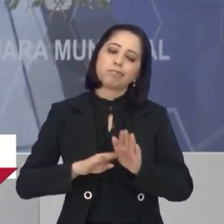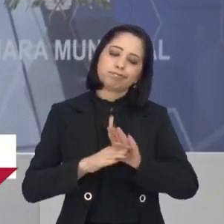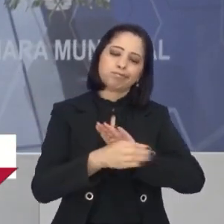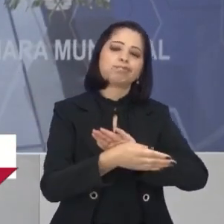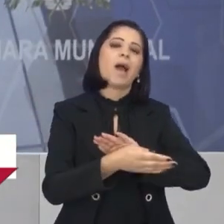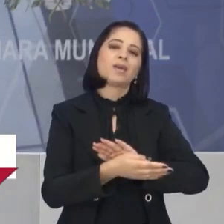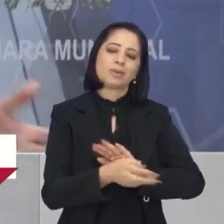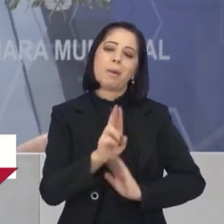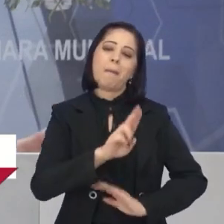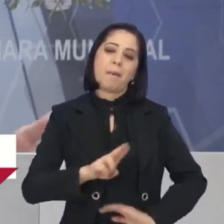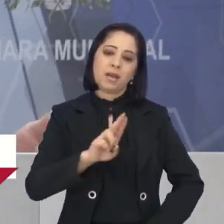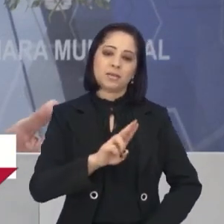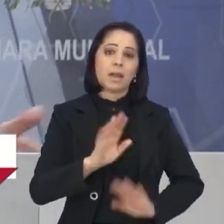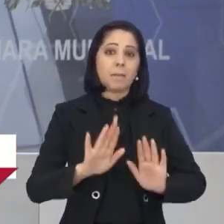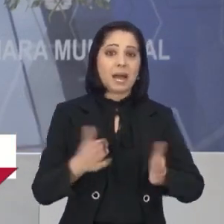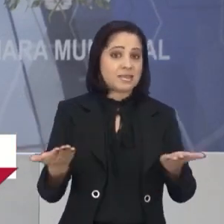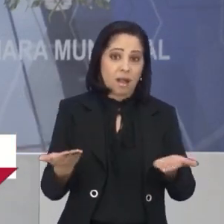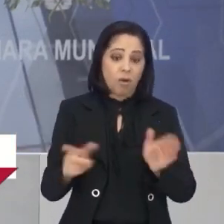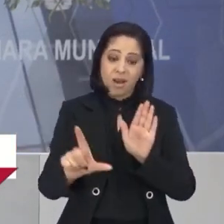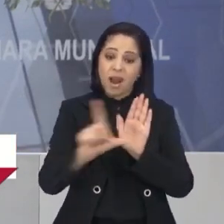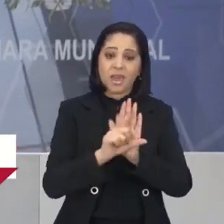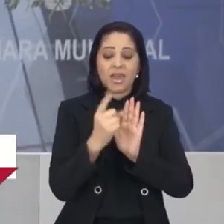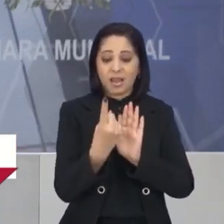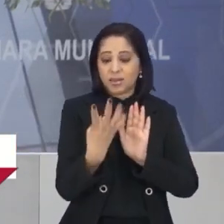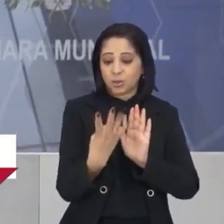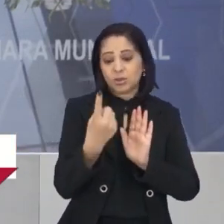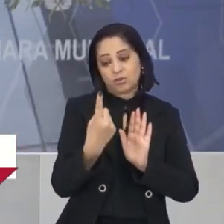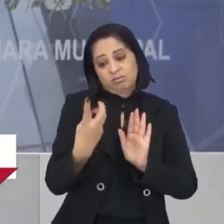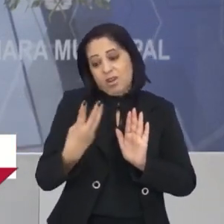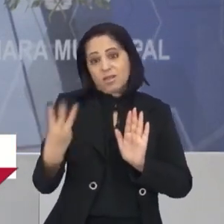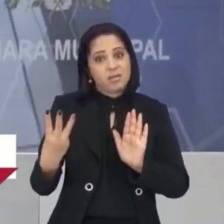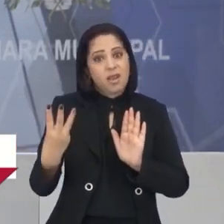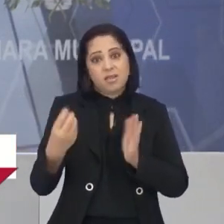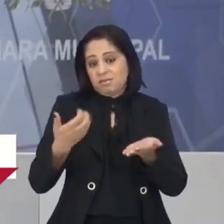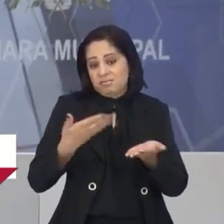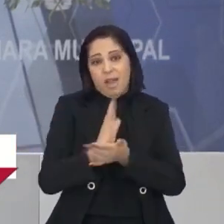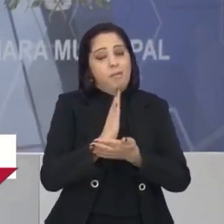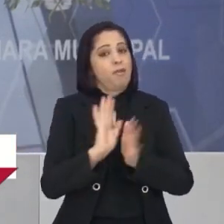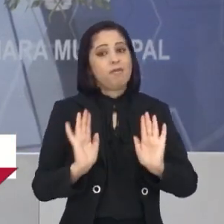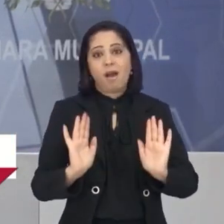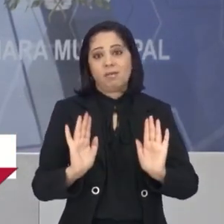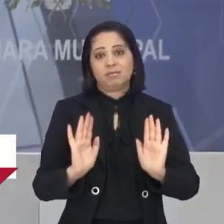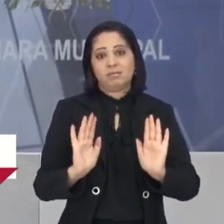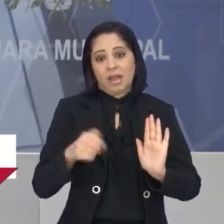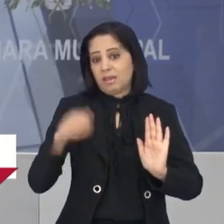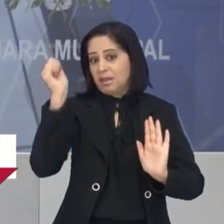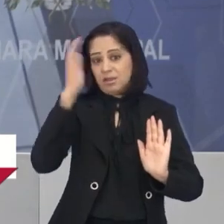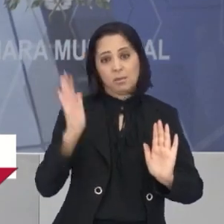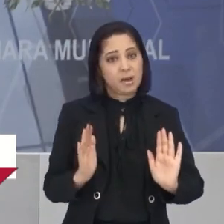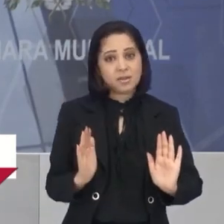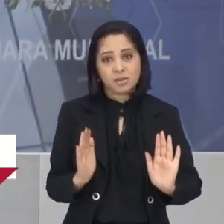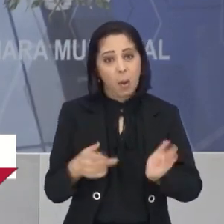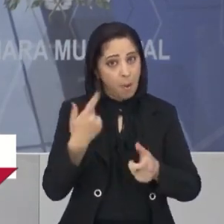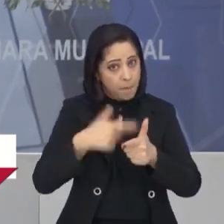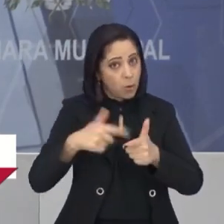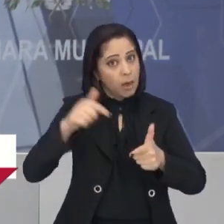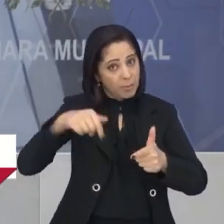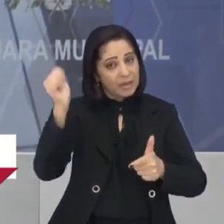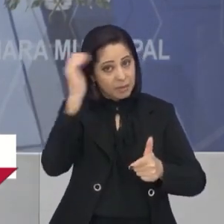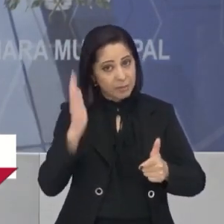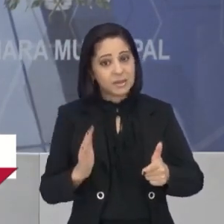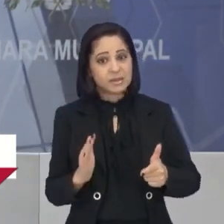mas é a 14133 essa é a realidade normativa do Brasil Esse é um problema do Brasil né